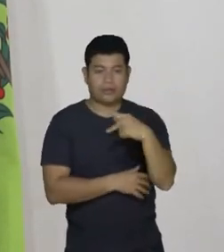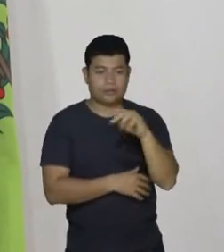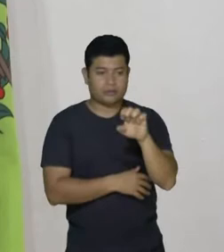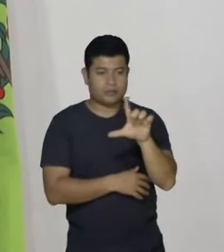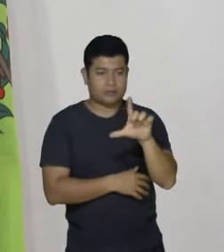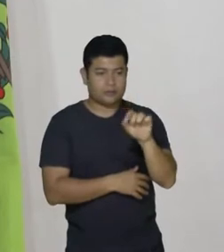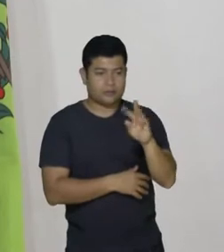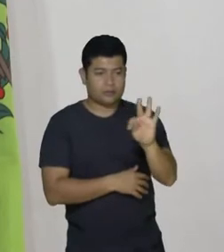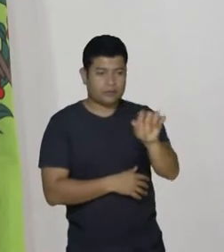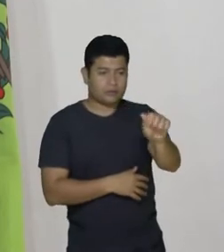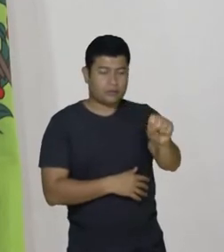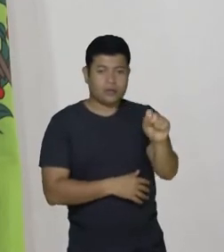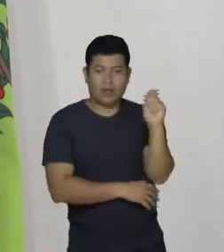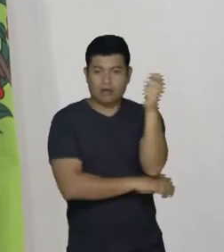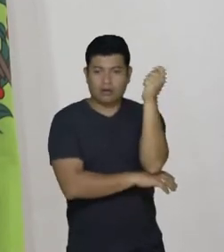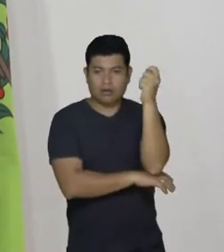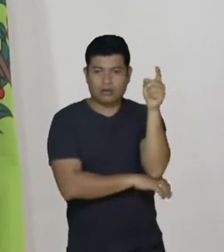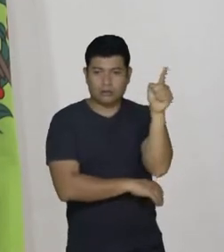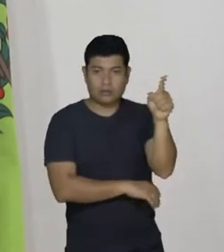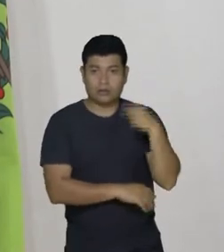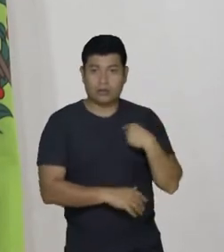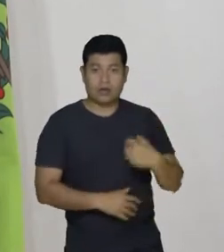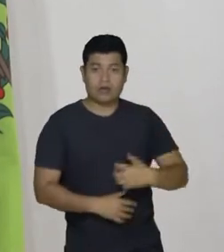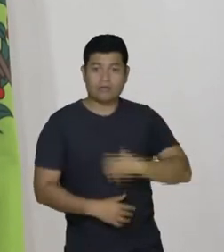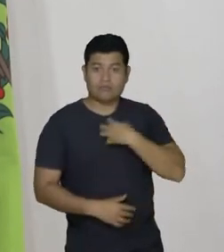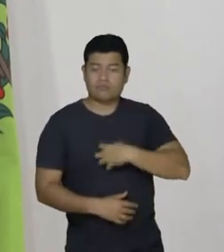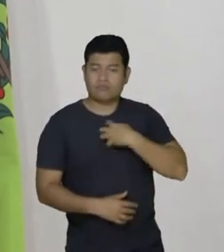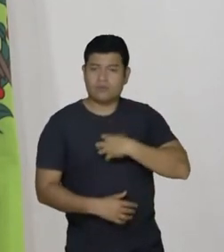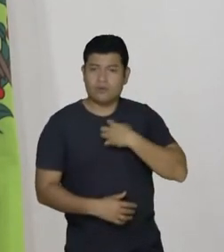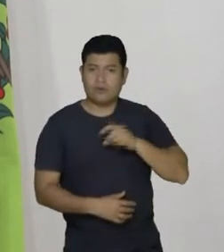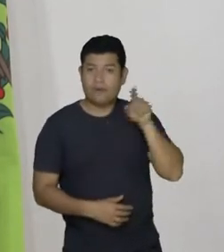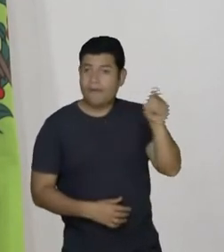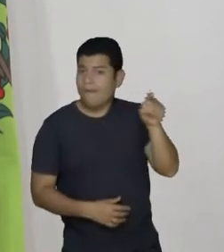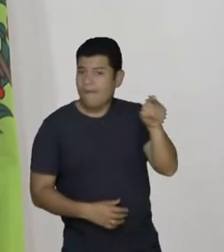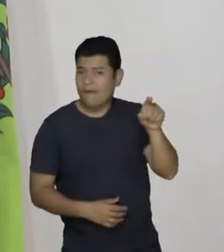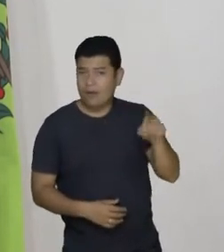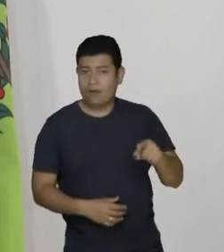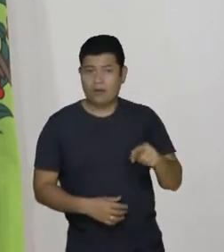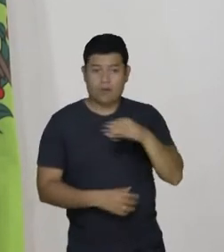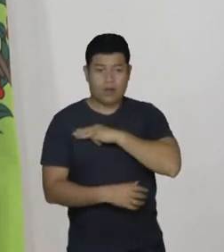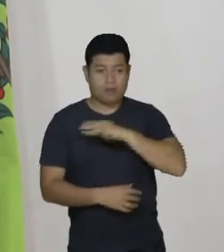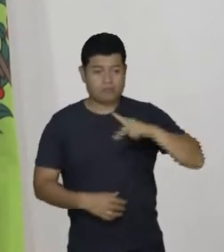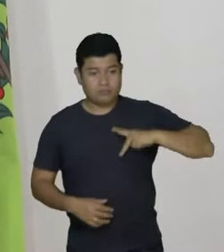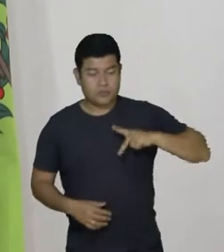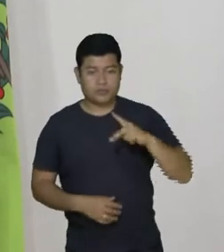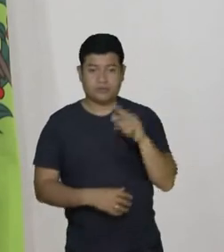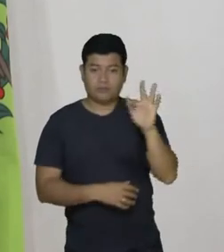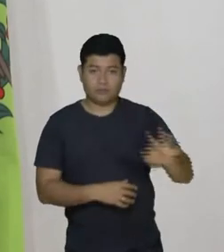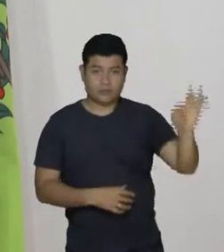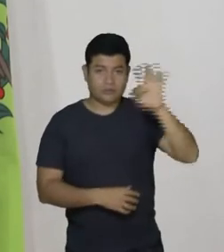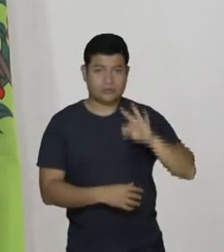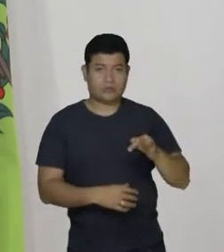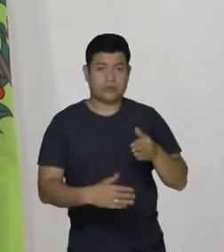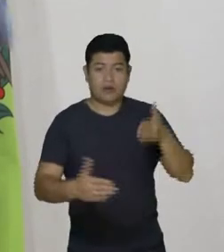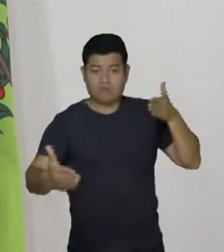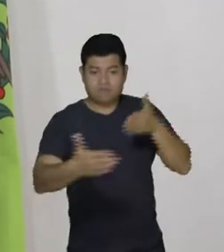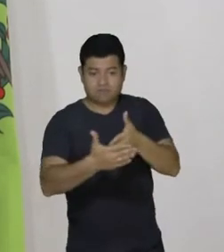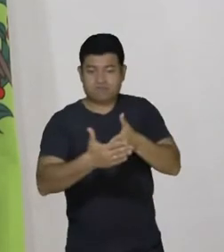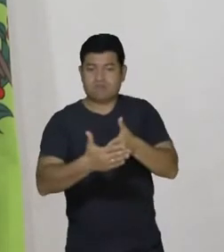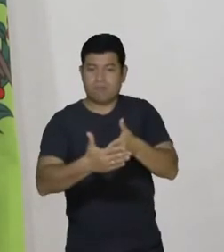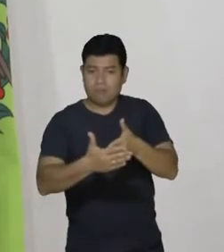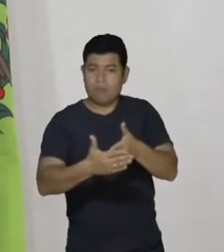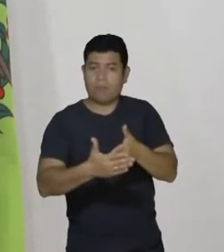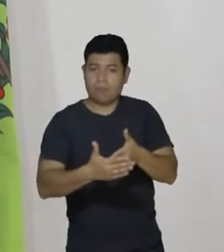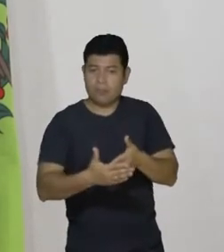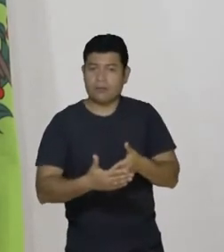lá em Pelotas, a indignação foi tão grande que o Ministério Público Federal teve que intervir e a reitoria da Universidade Federal